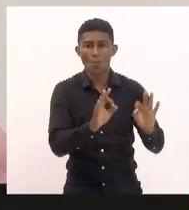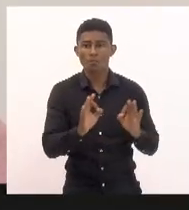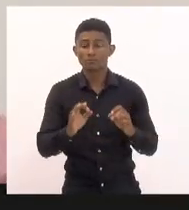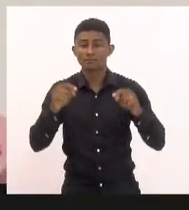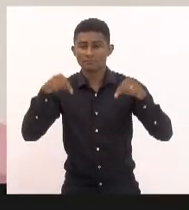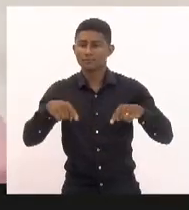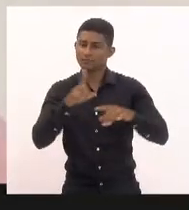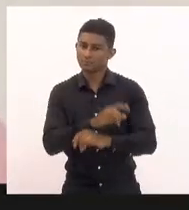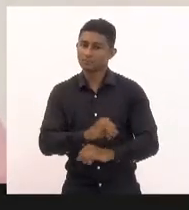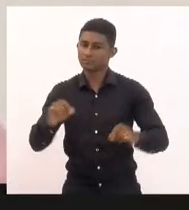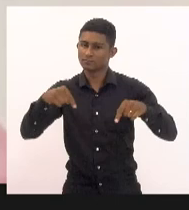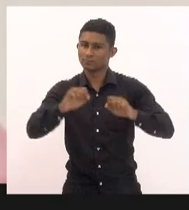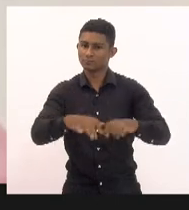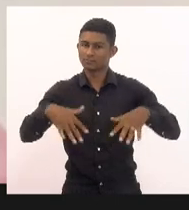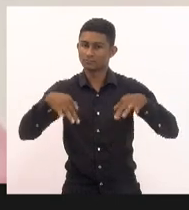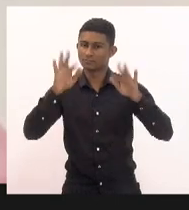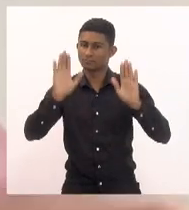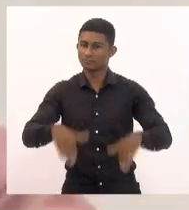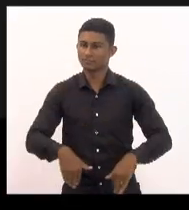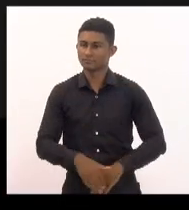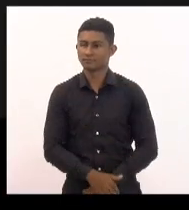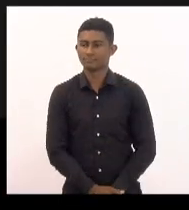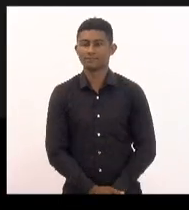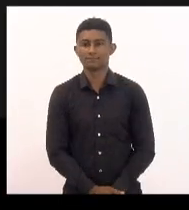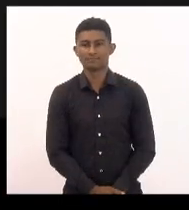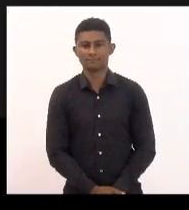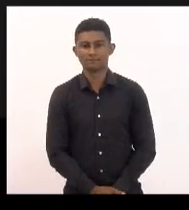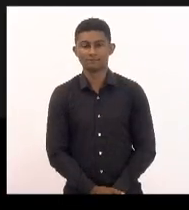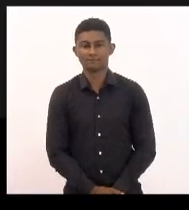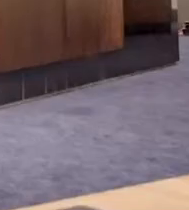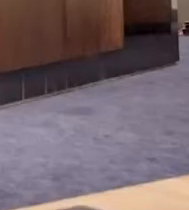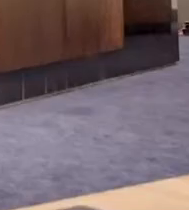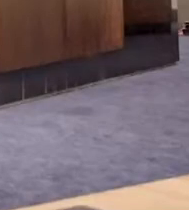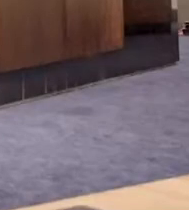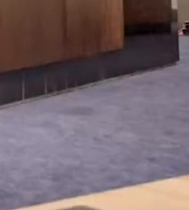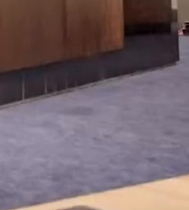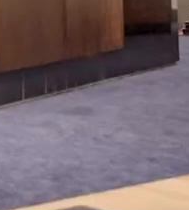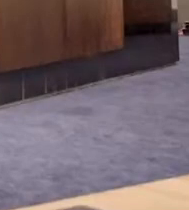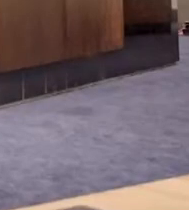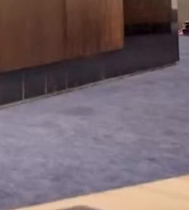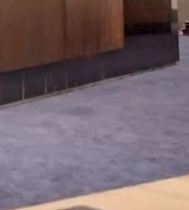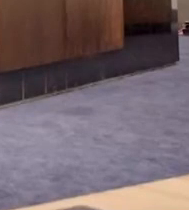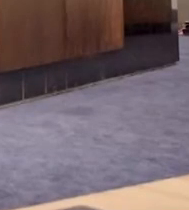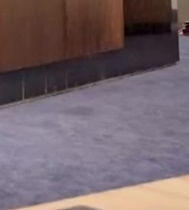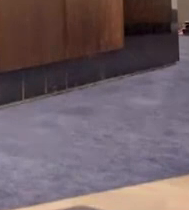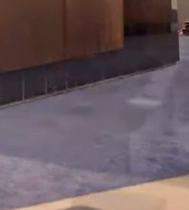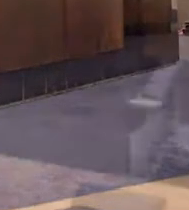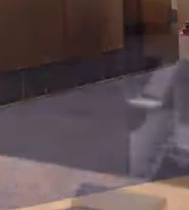declaro encerrada a sessão.